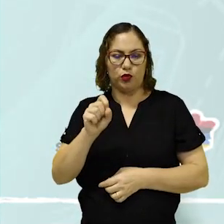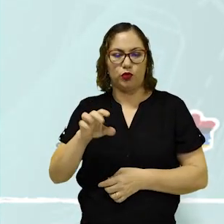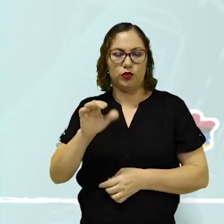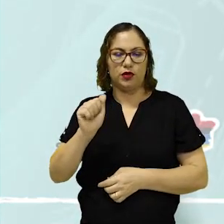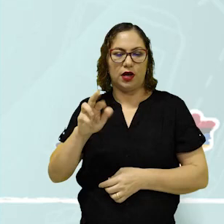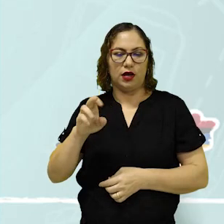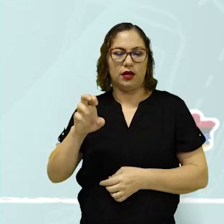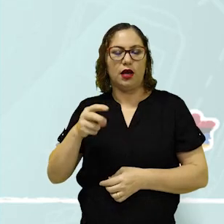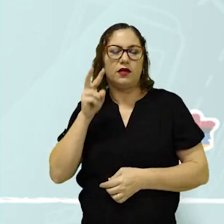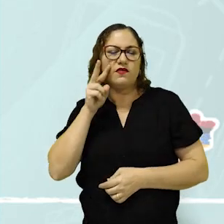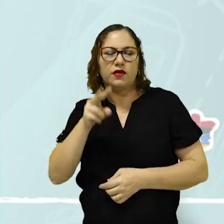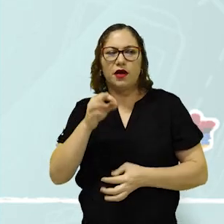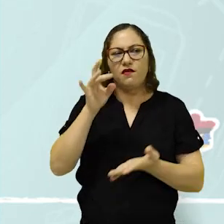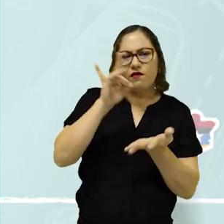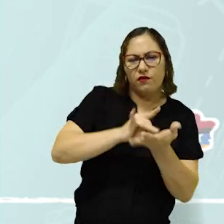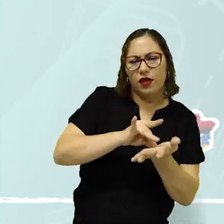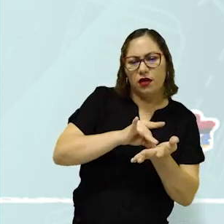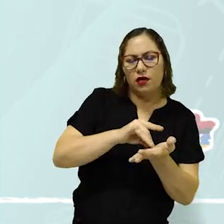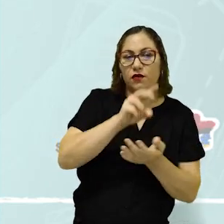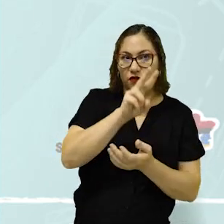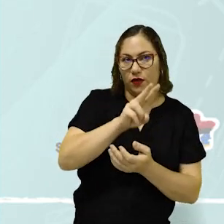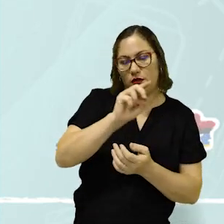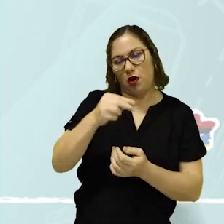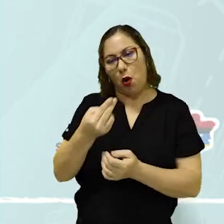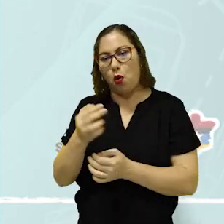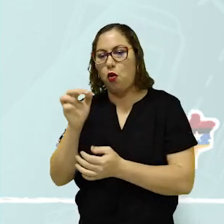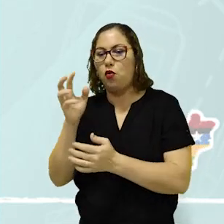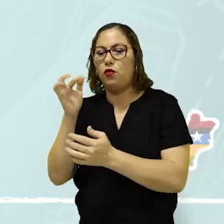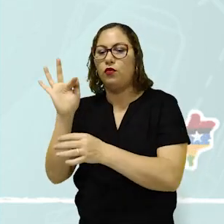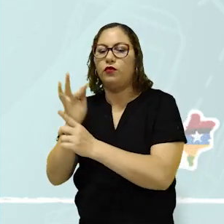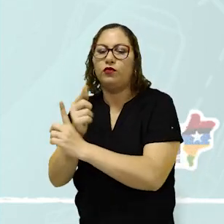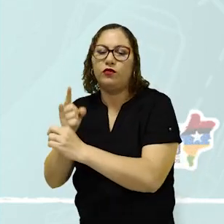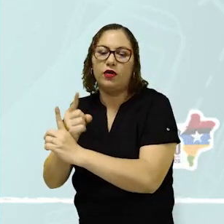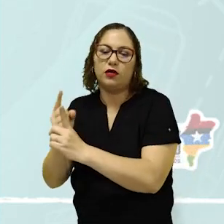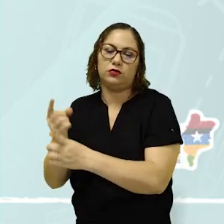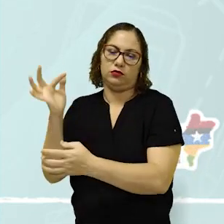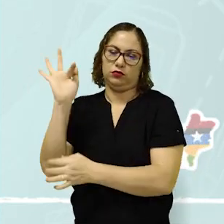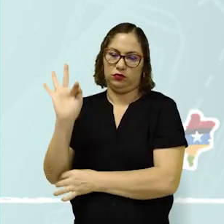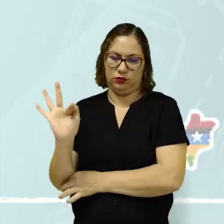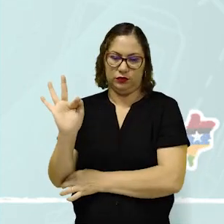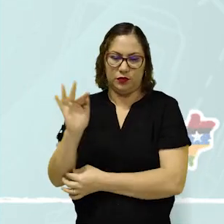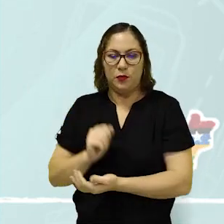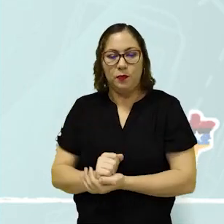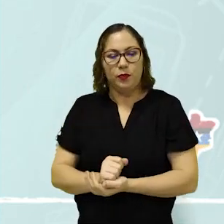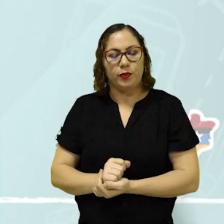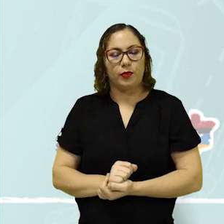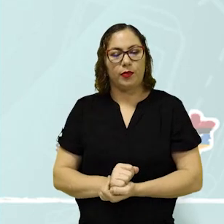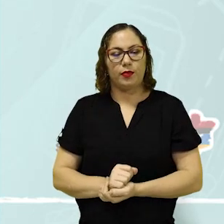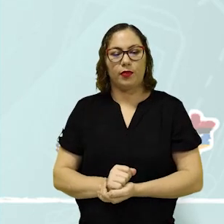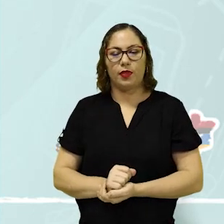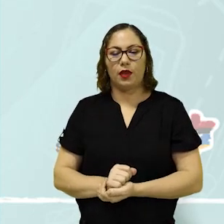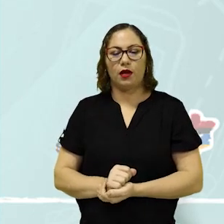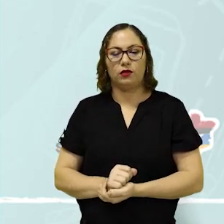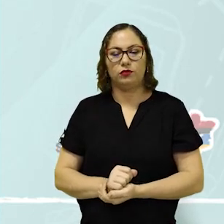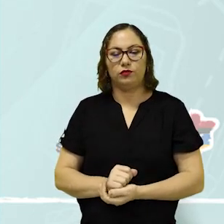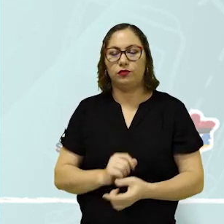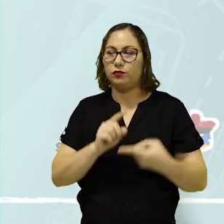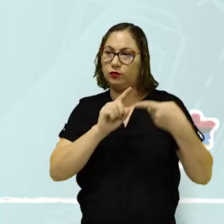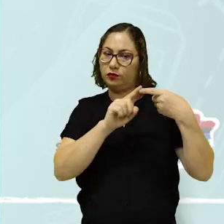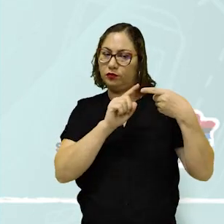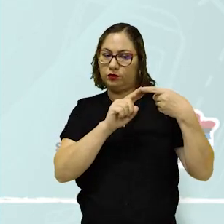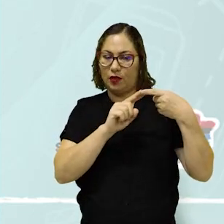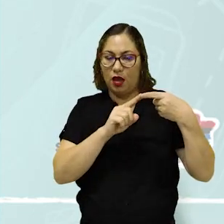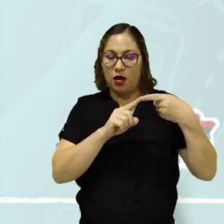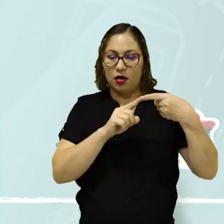julgue verdadeiras, V ou F, falsas, as proposições. Os